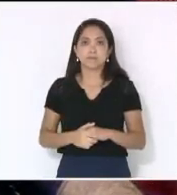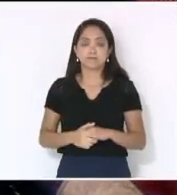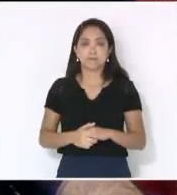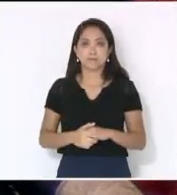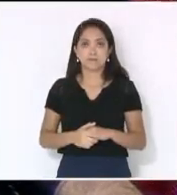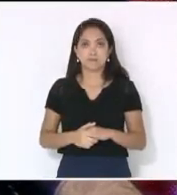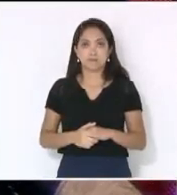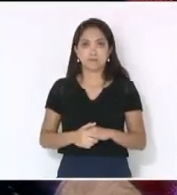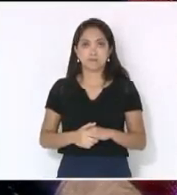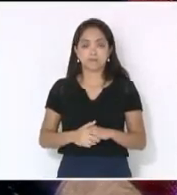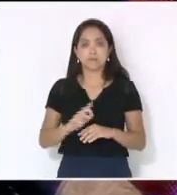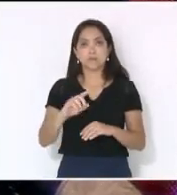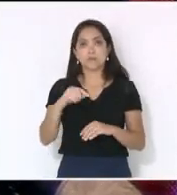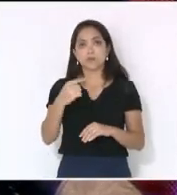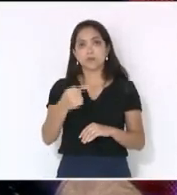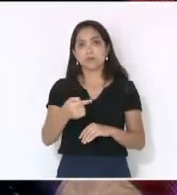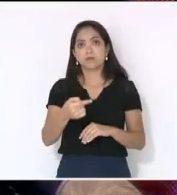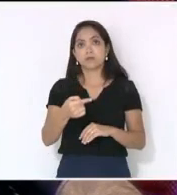E na sequência,